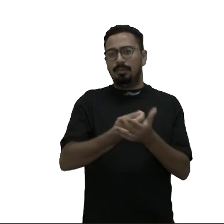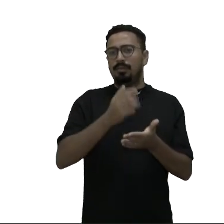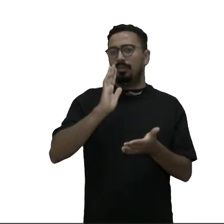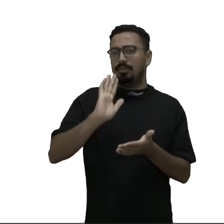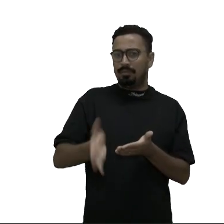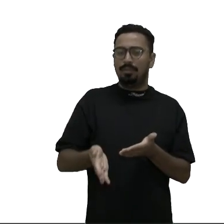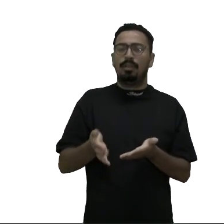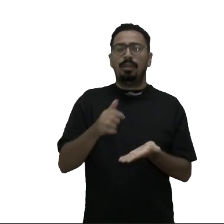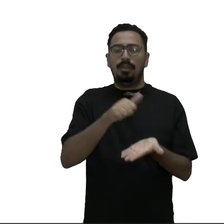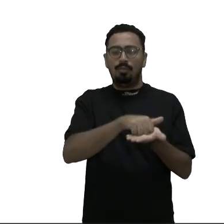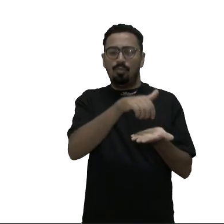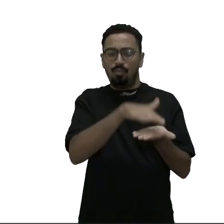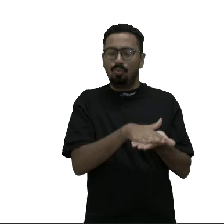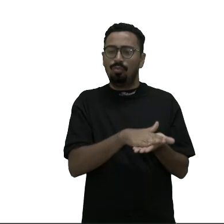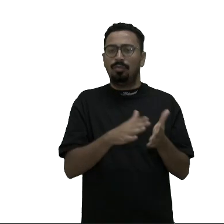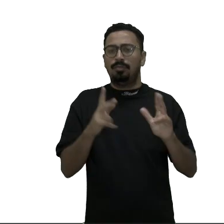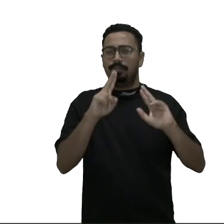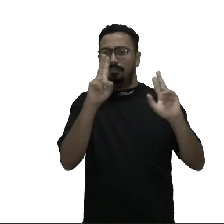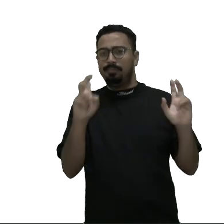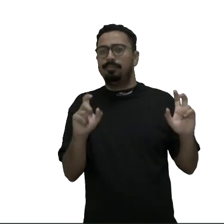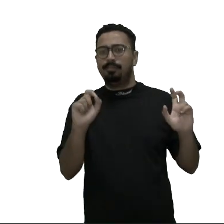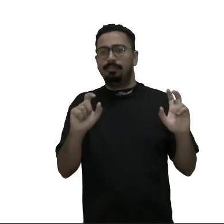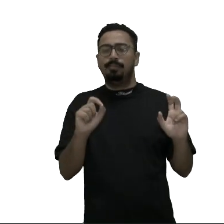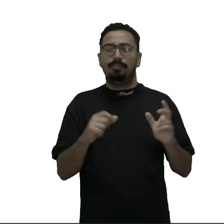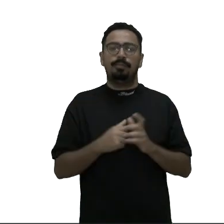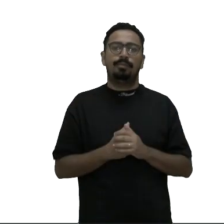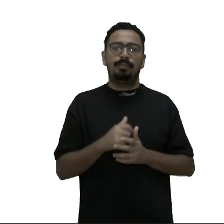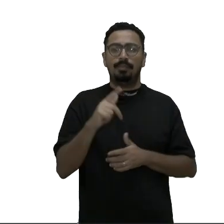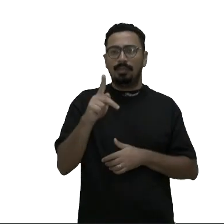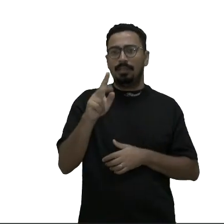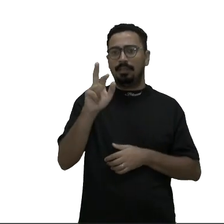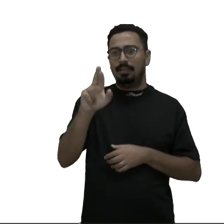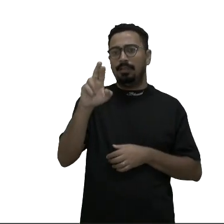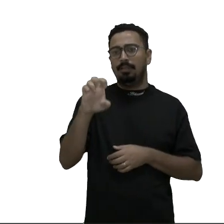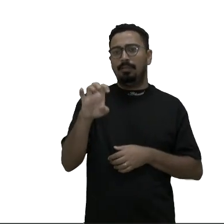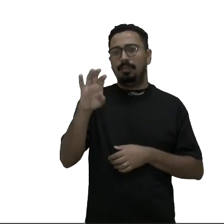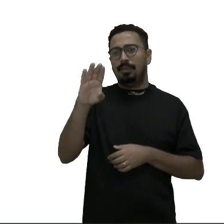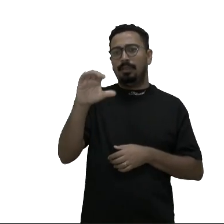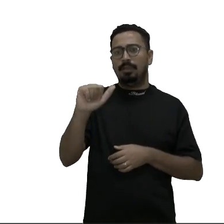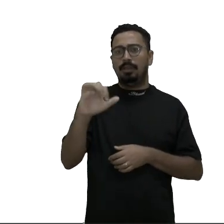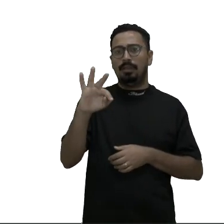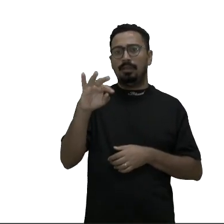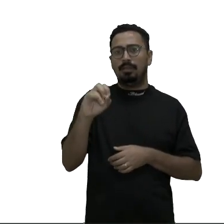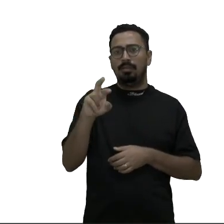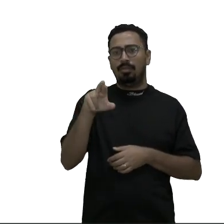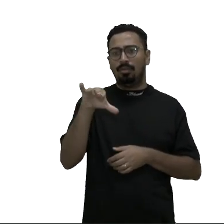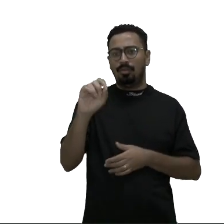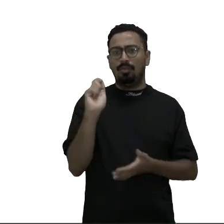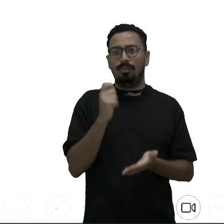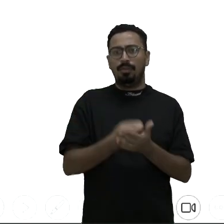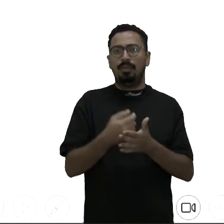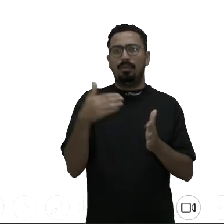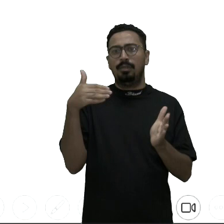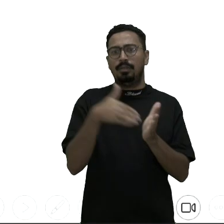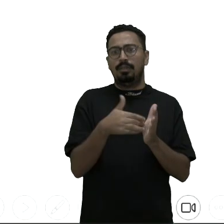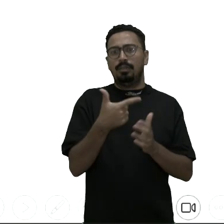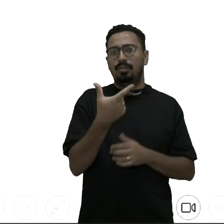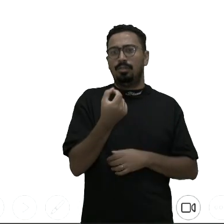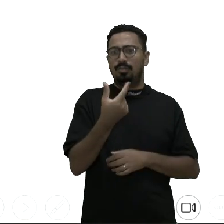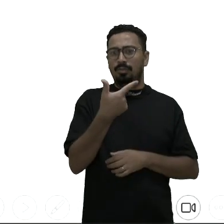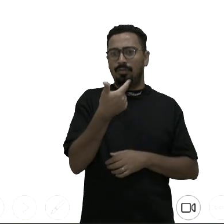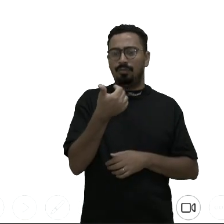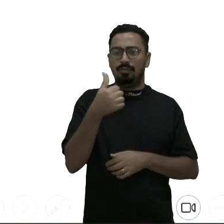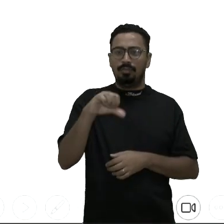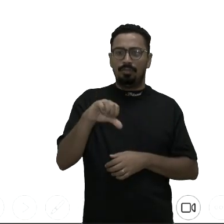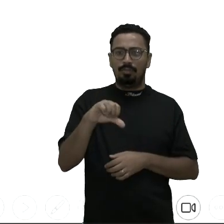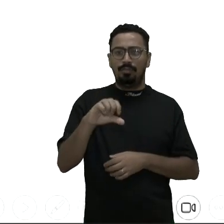e também considerou os precatórios que podem ser pagos aí até 2029. Todas essas